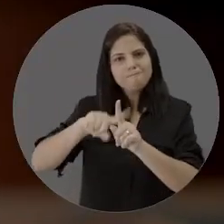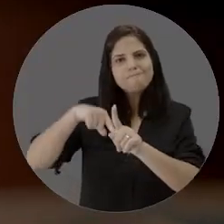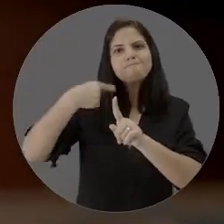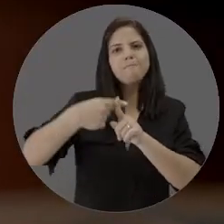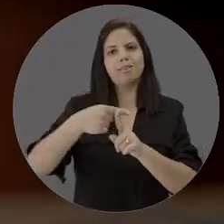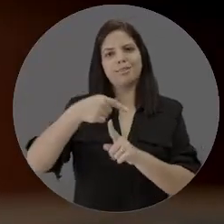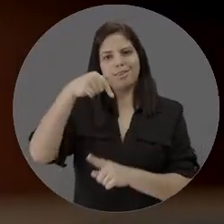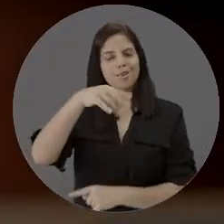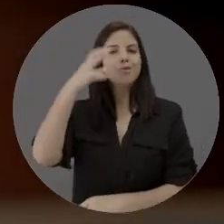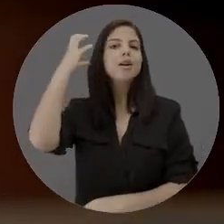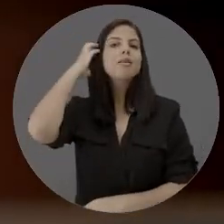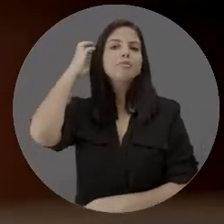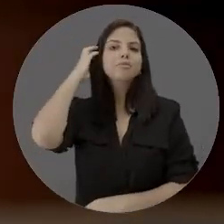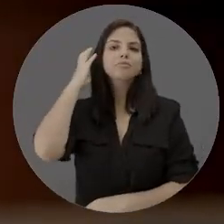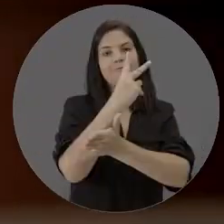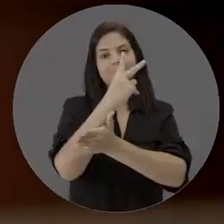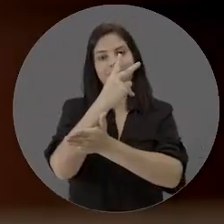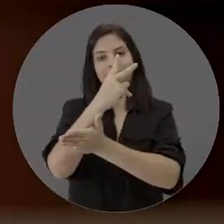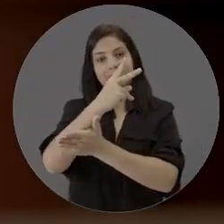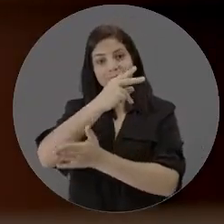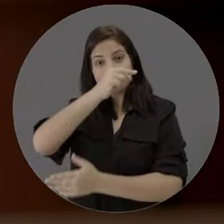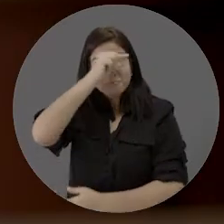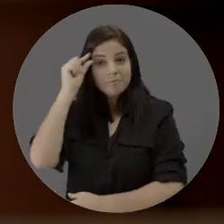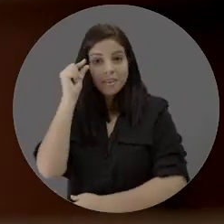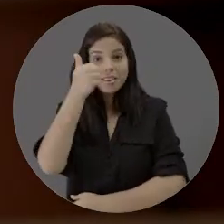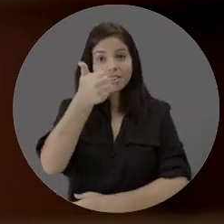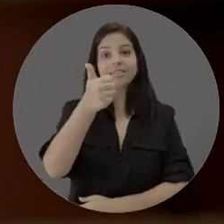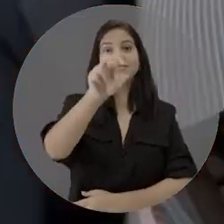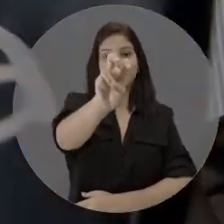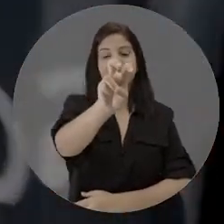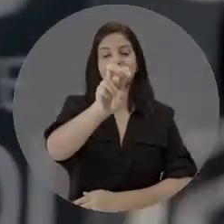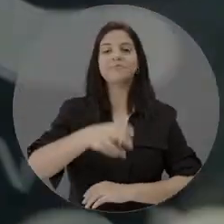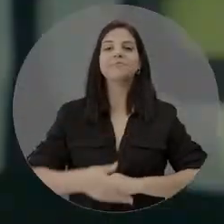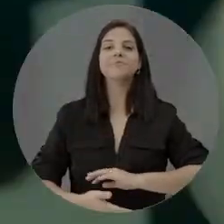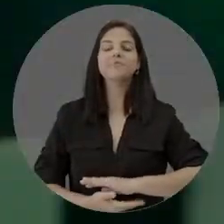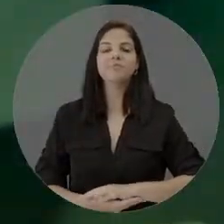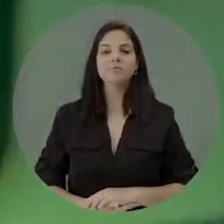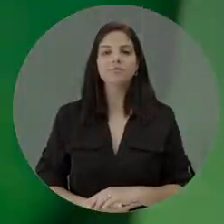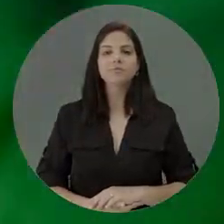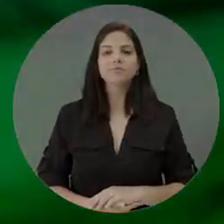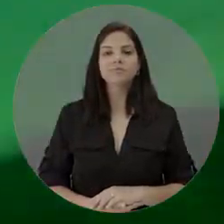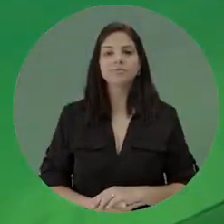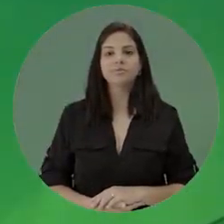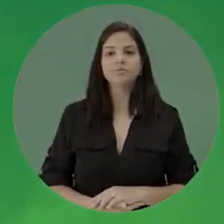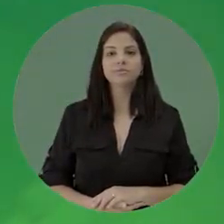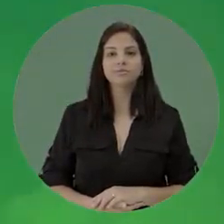e ao lado das danças guerreiras vamos fazer muito mais por Cuiabá ela não era quiser